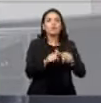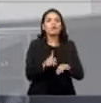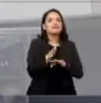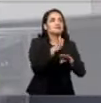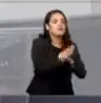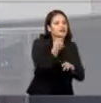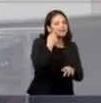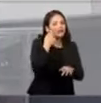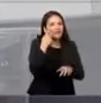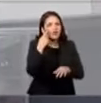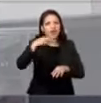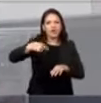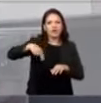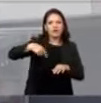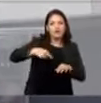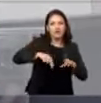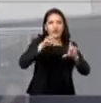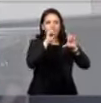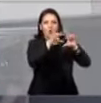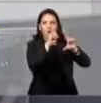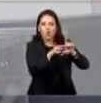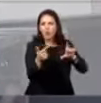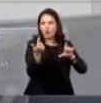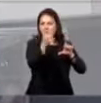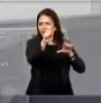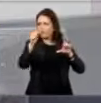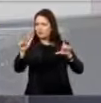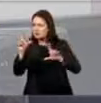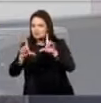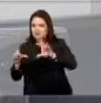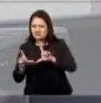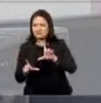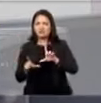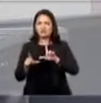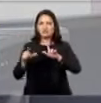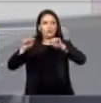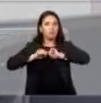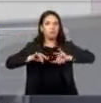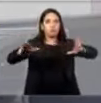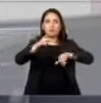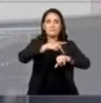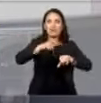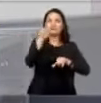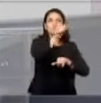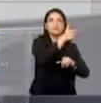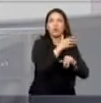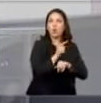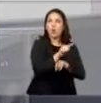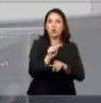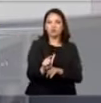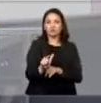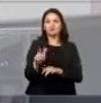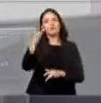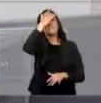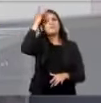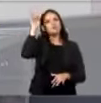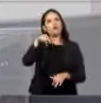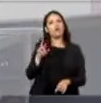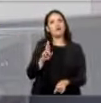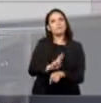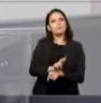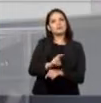Rede Globo, de outras emissoras, e são pessoas que são, cada um em sua forma, embaixadores do Brasil,